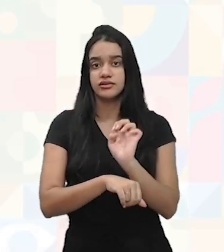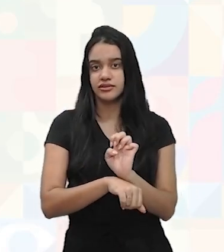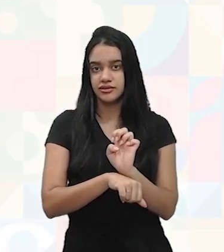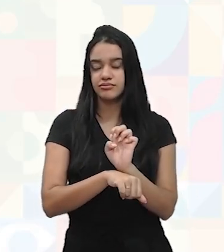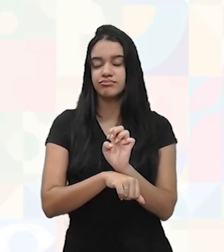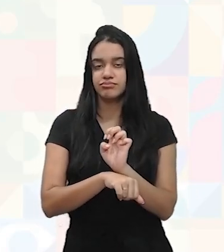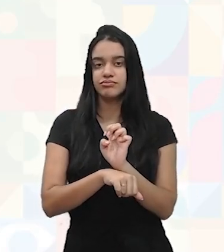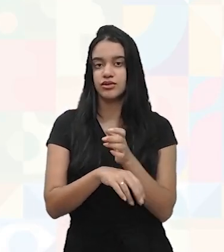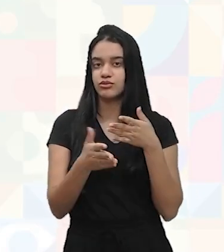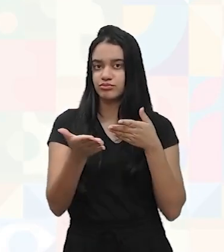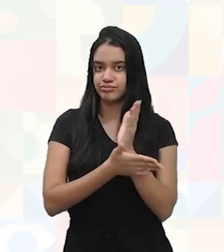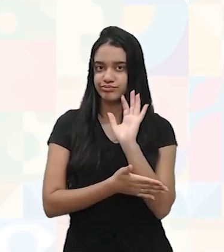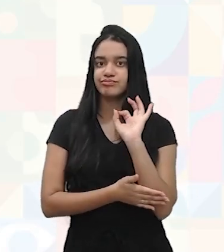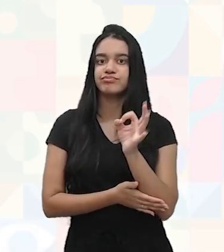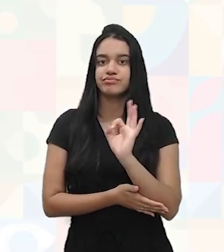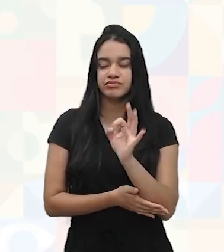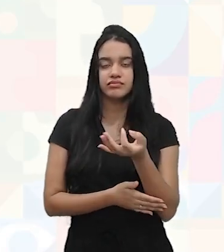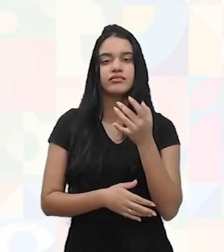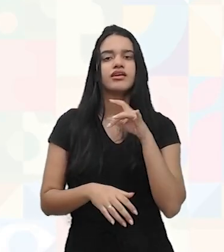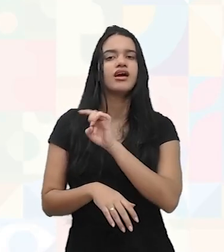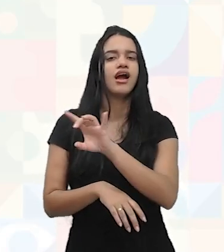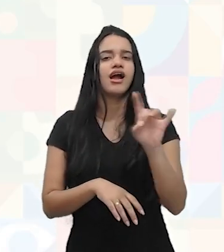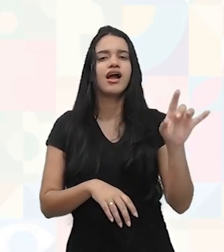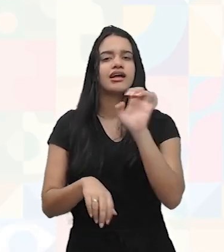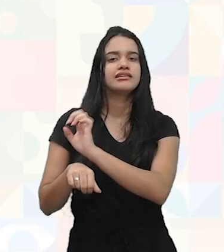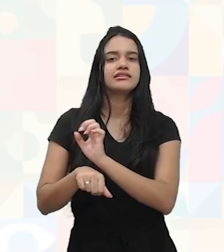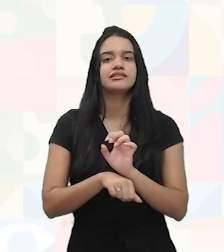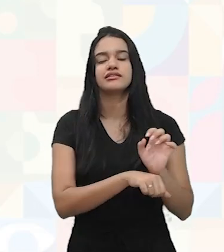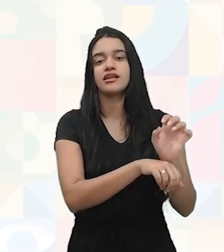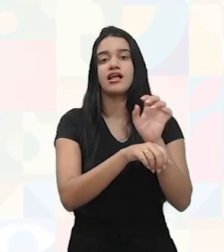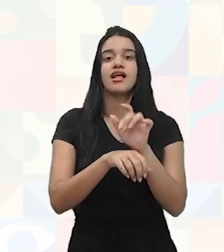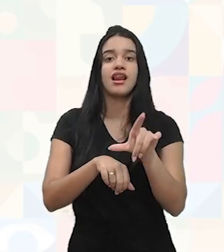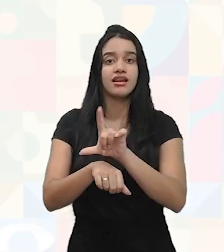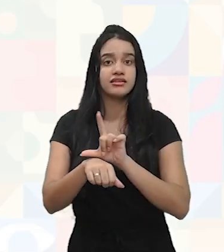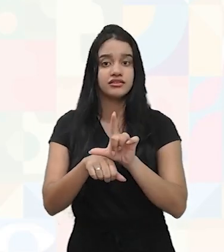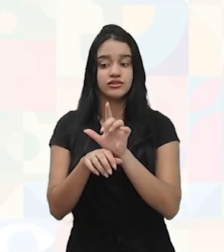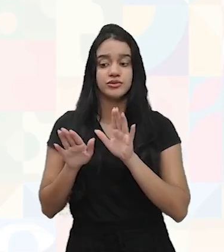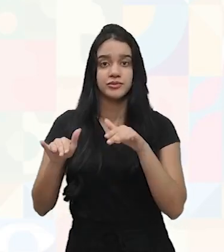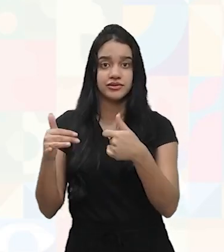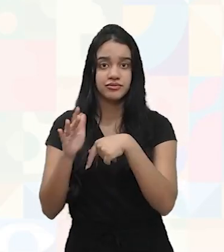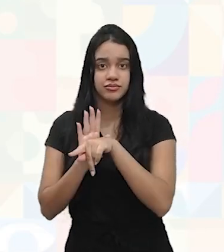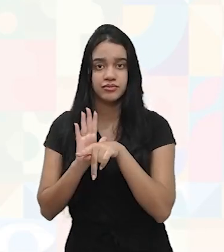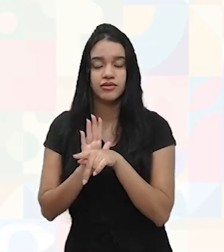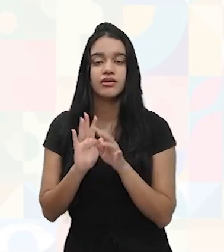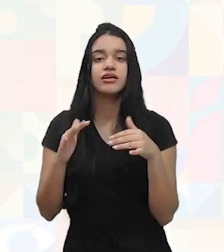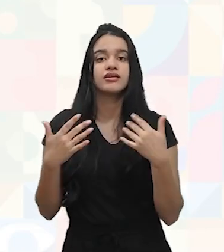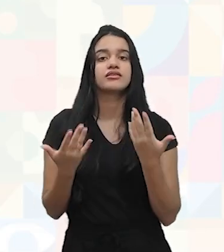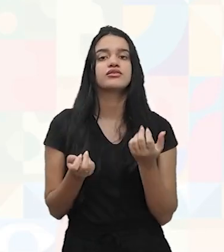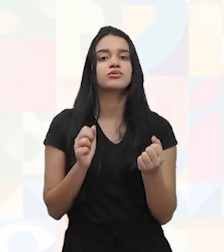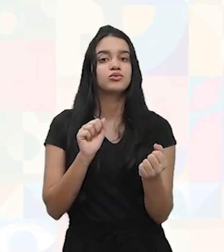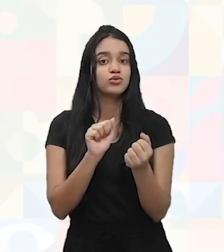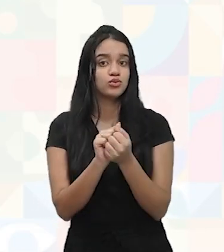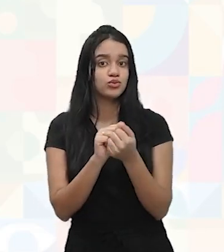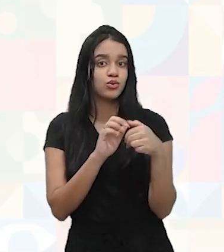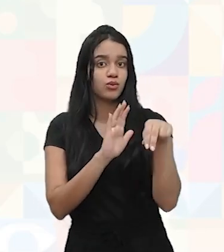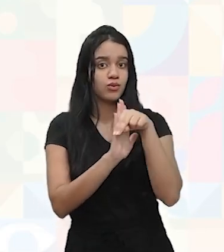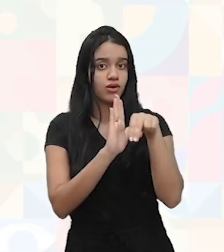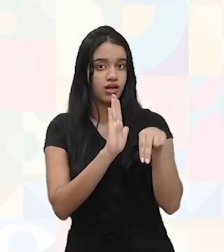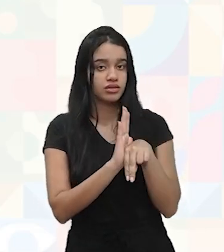está em vigor. Cada estado segue a sua legislação específica. Então, juntamente com a